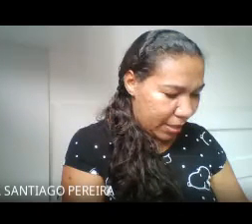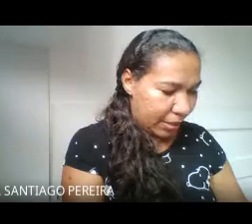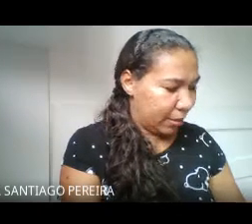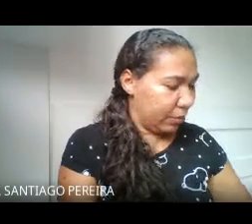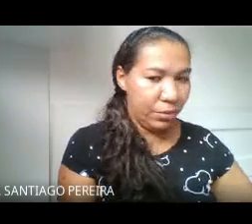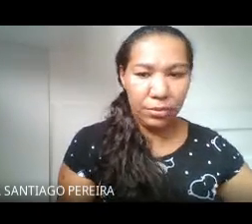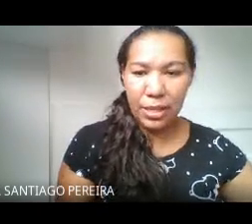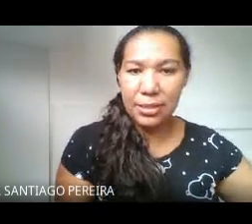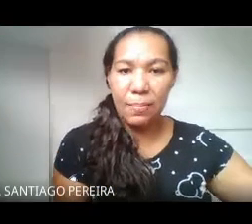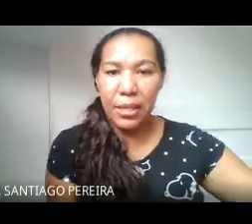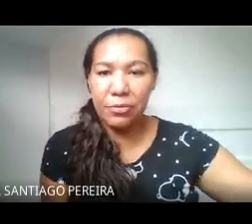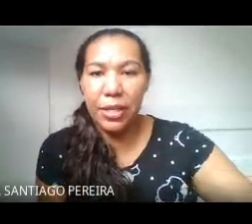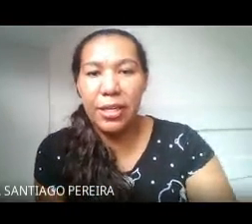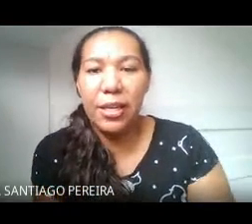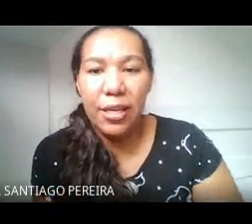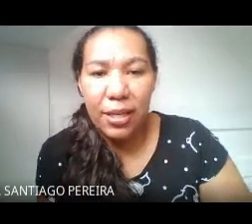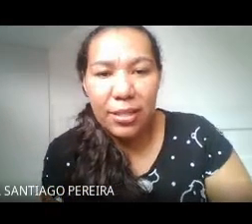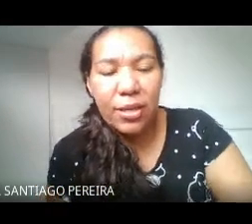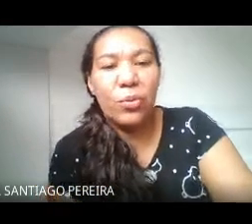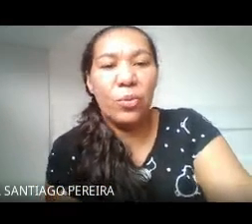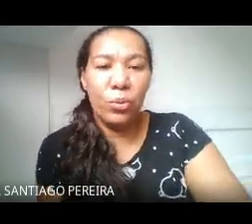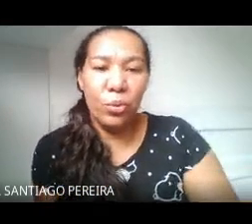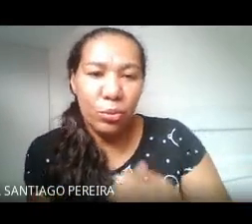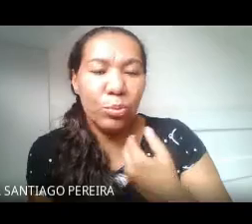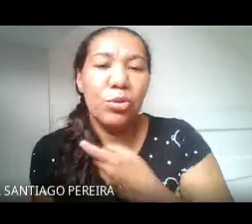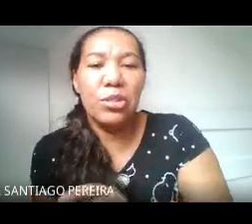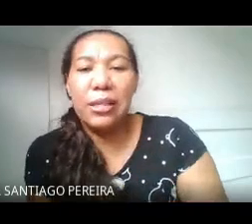estão me aperreando aqui no WhatsApp, pela fé. Isso é